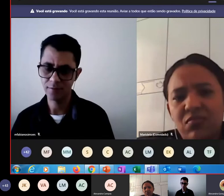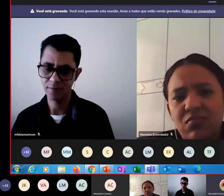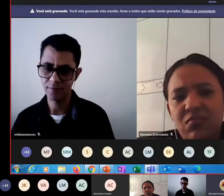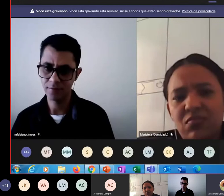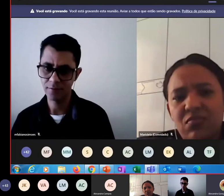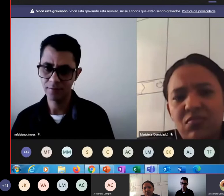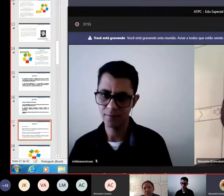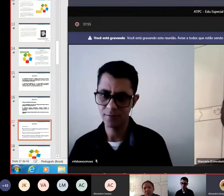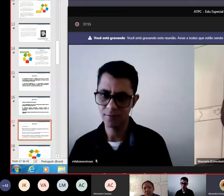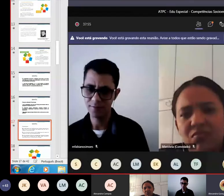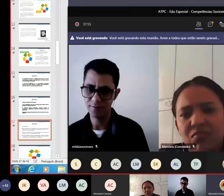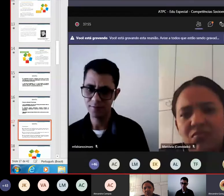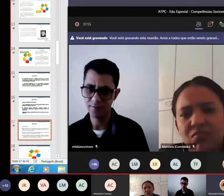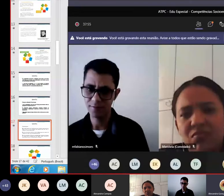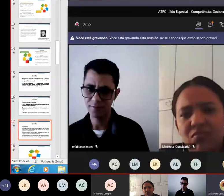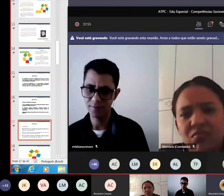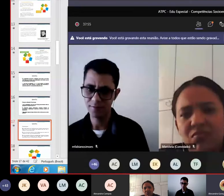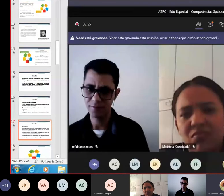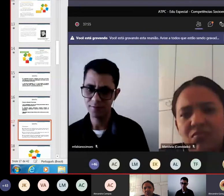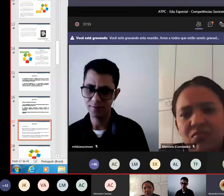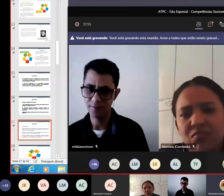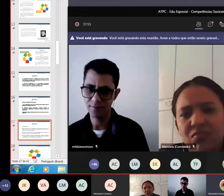É isso.